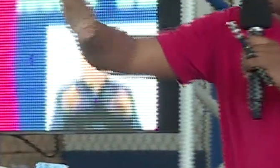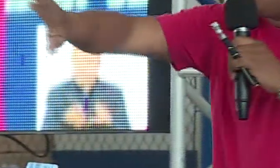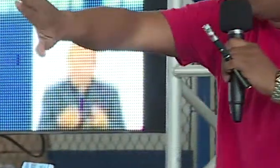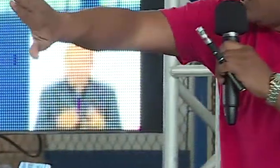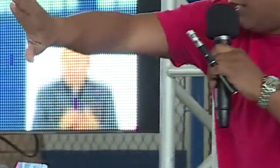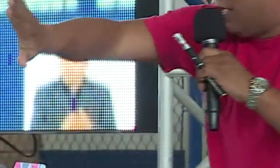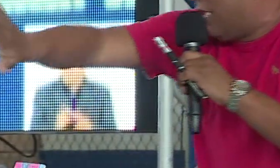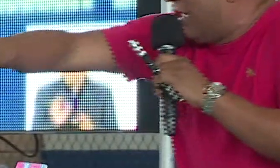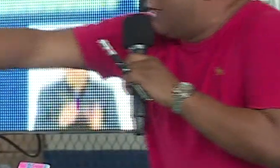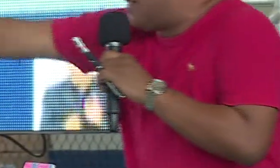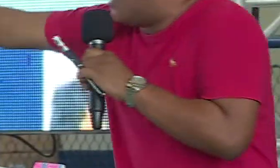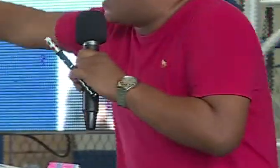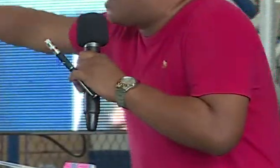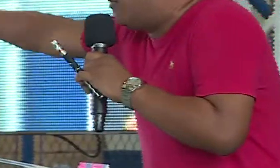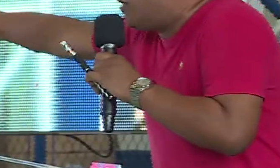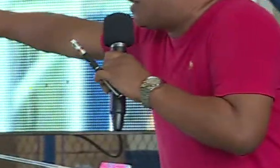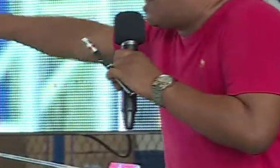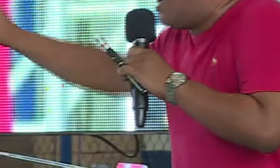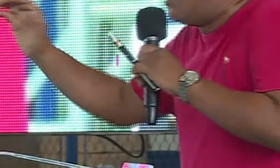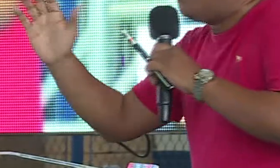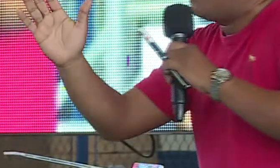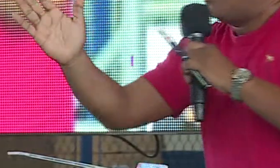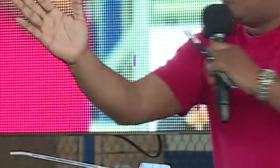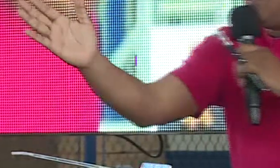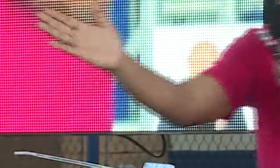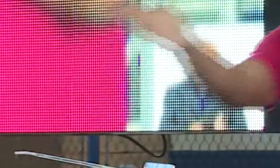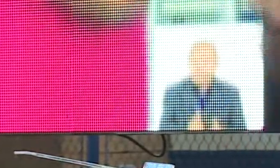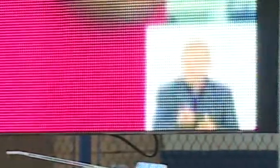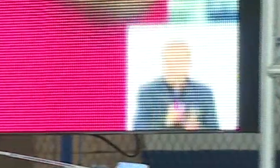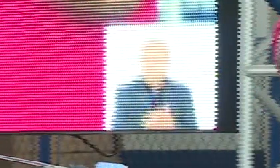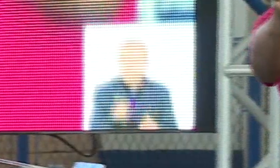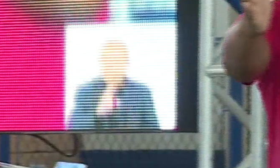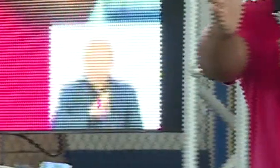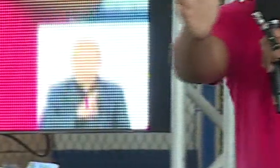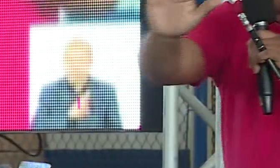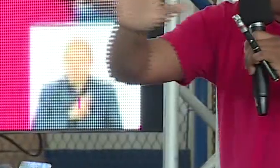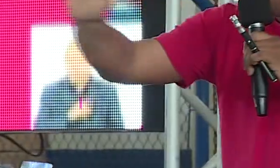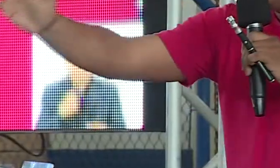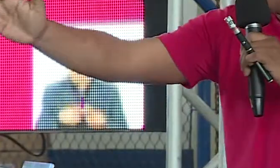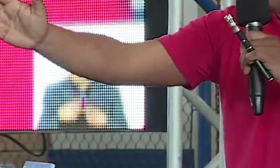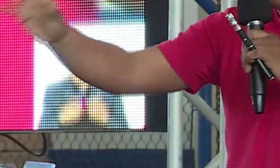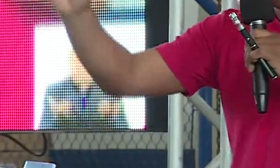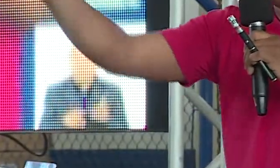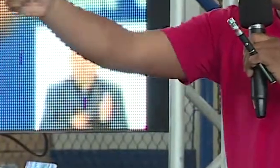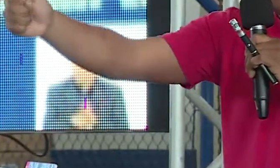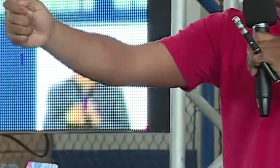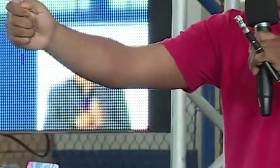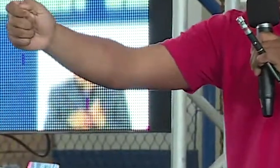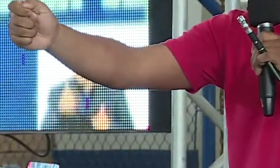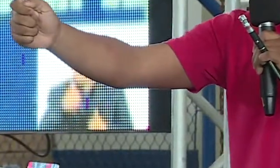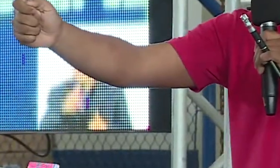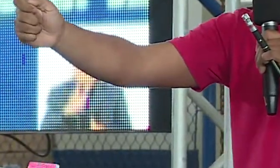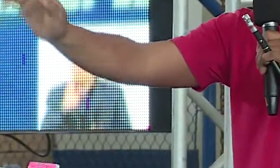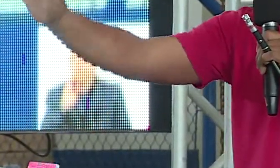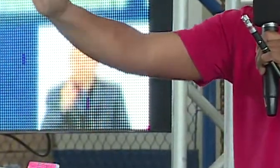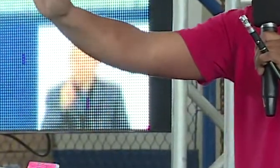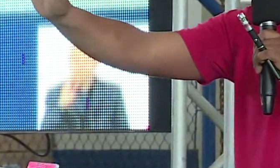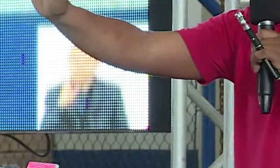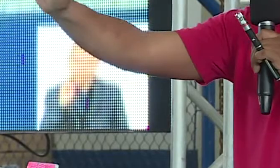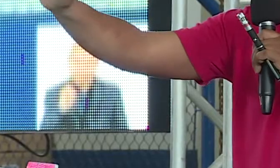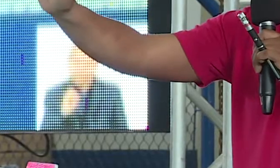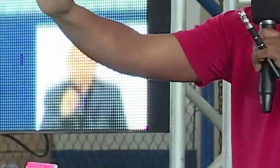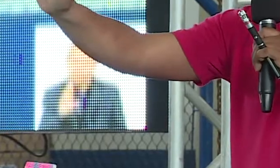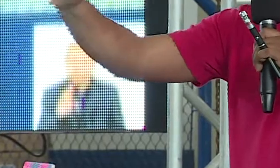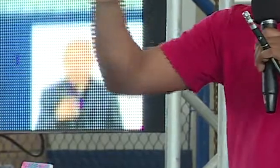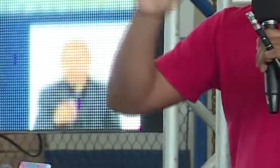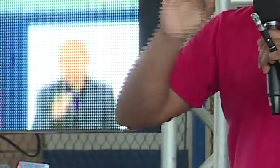primeiro fator? Essa galera aqui não disse nada, essa outra galera ficou calado. Vácuo. Vácuo dói, tá, gente? Façam mais isso